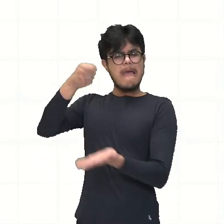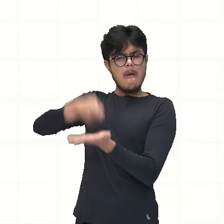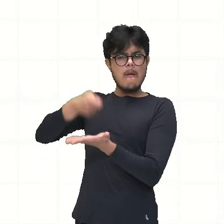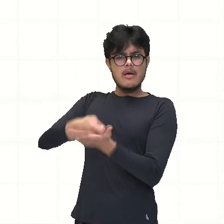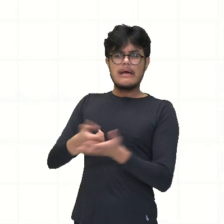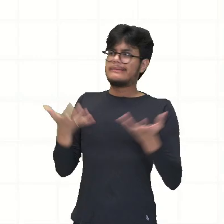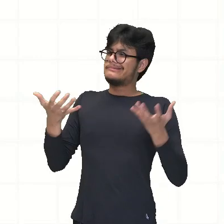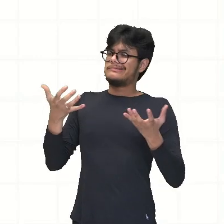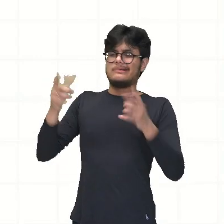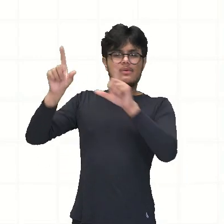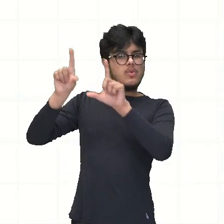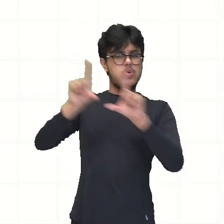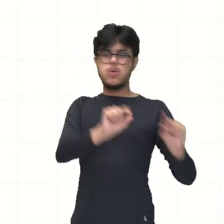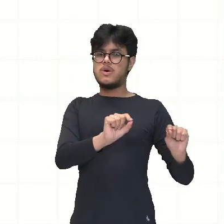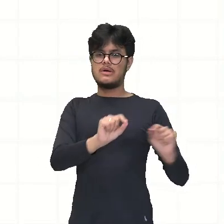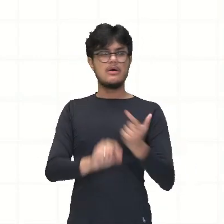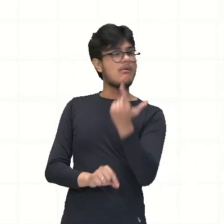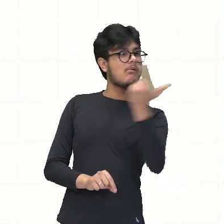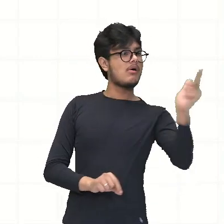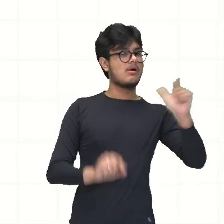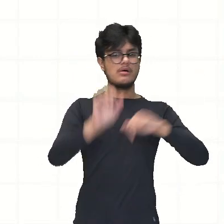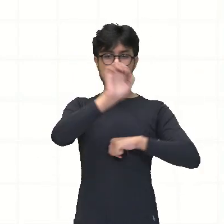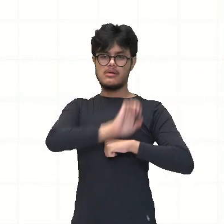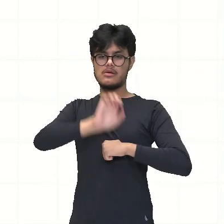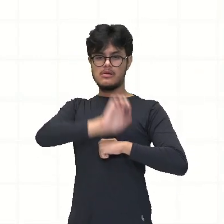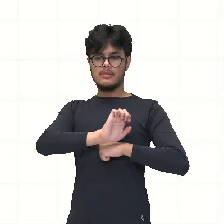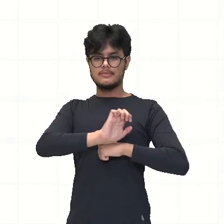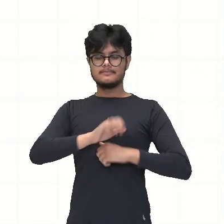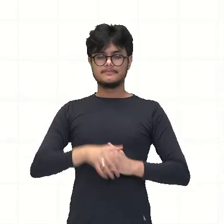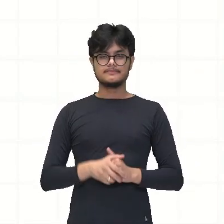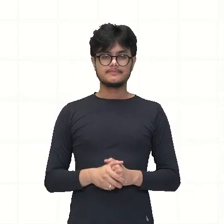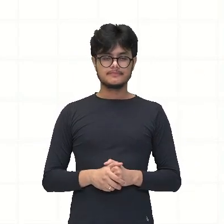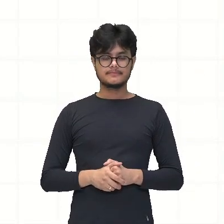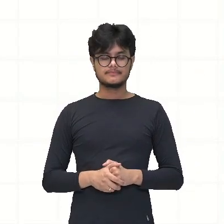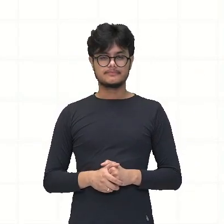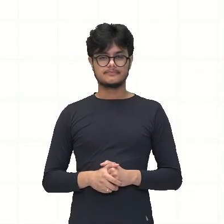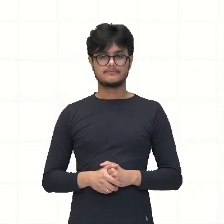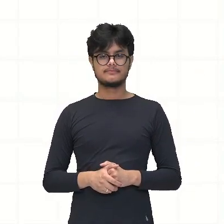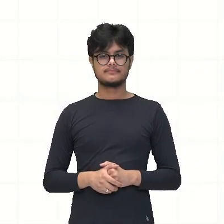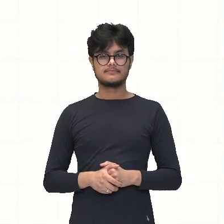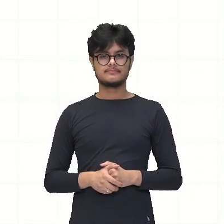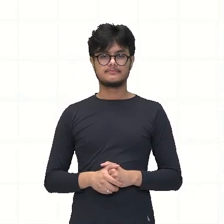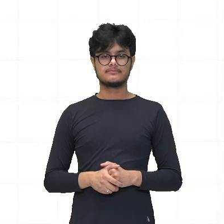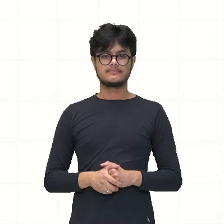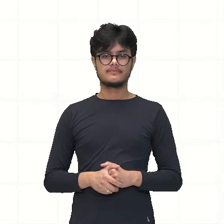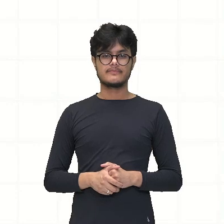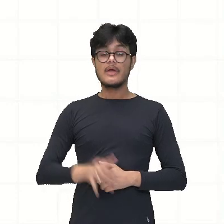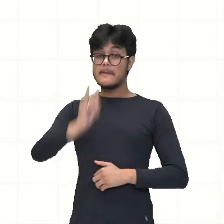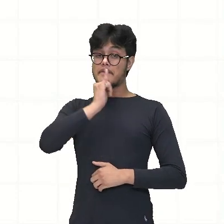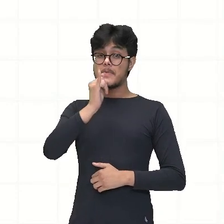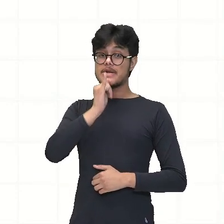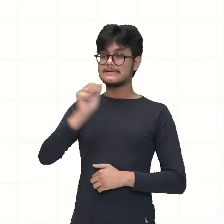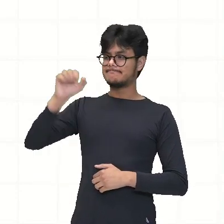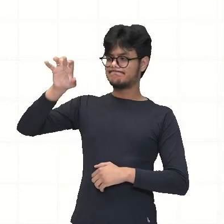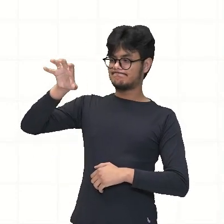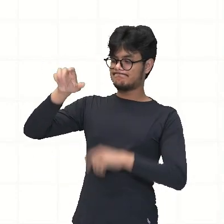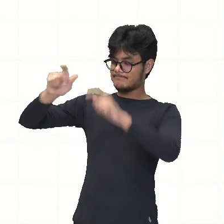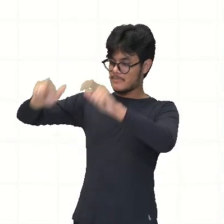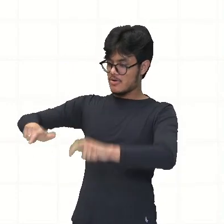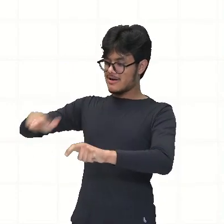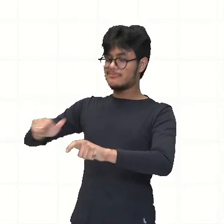pessoas queiram ir para outros lugares, né? Se sintam atraídas por outras regiões. A gente tem a baixa oferta de